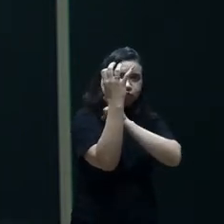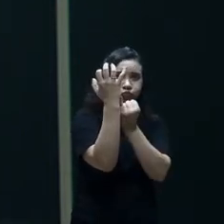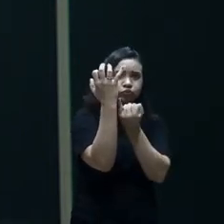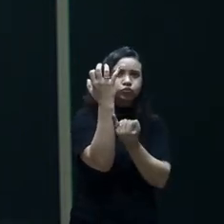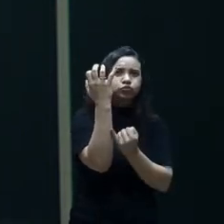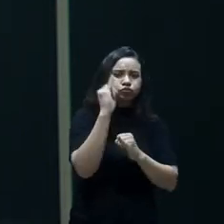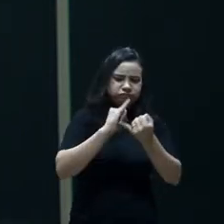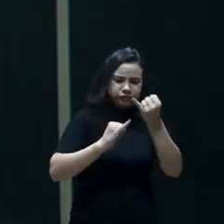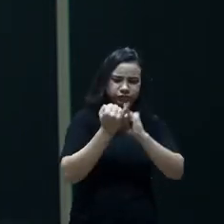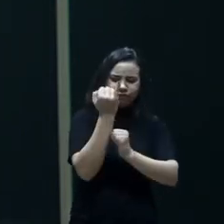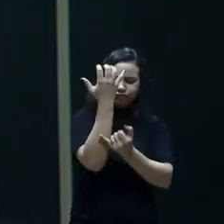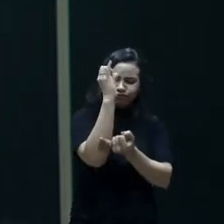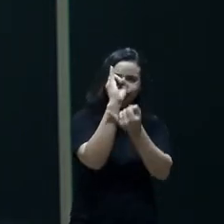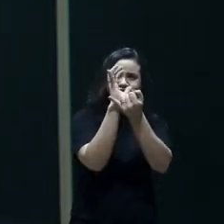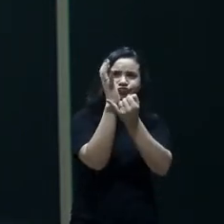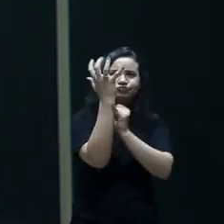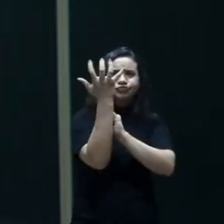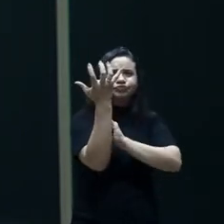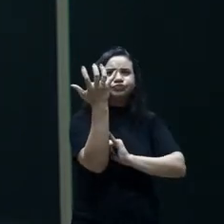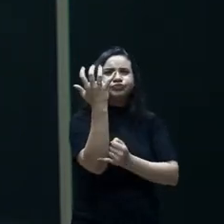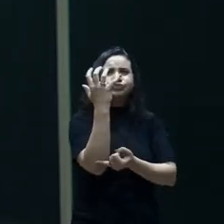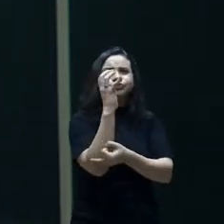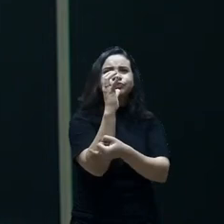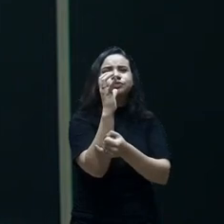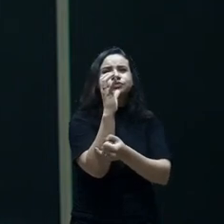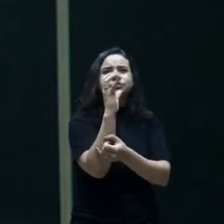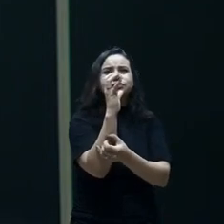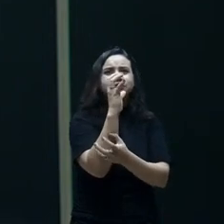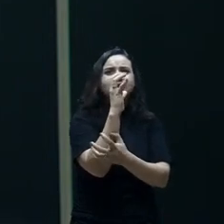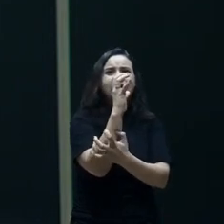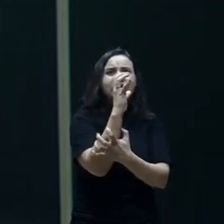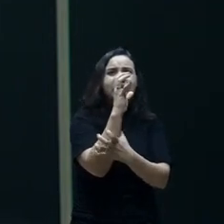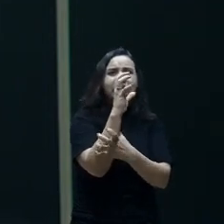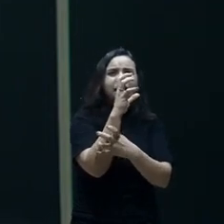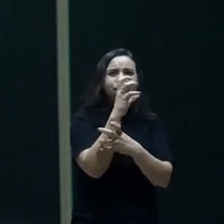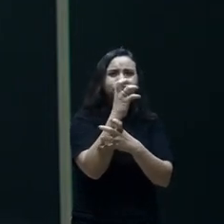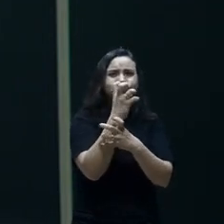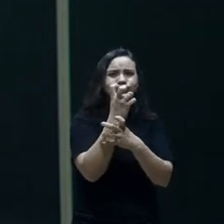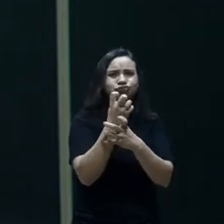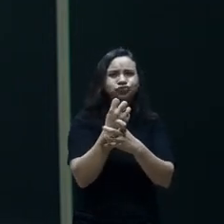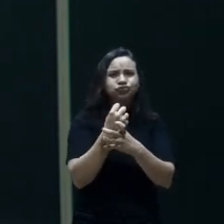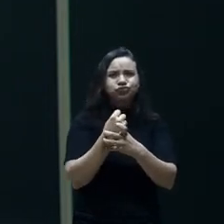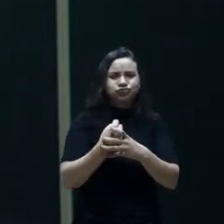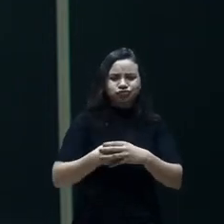e esses espinhos, o texto vai dizer que vai sufocando a fé.